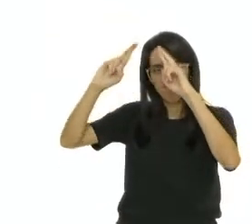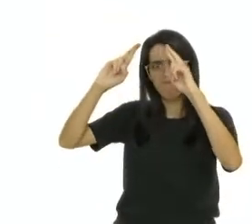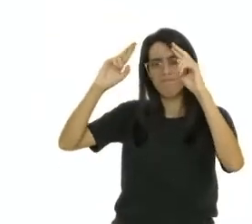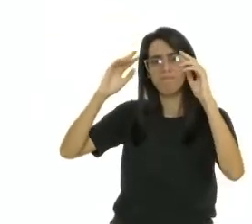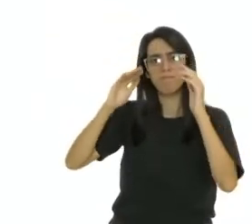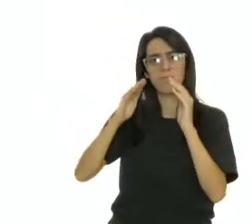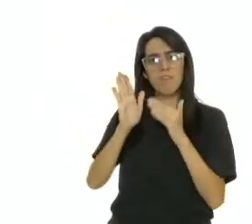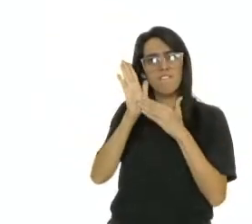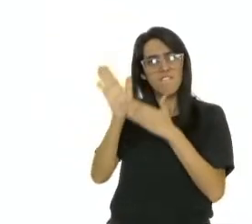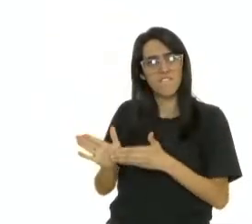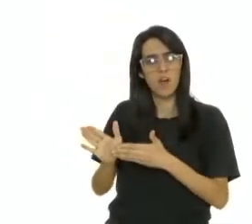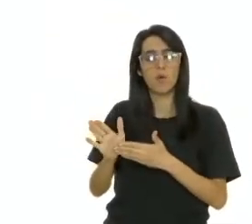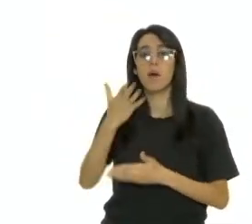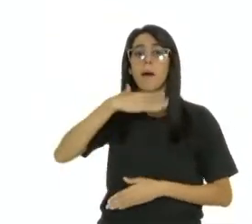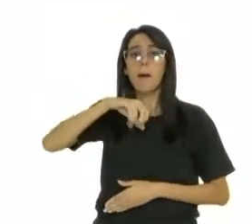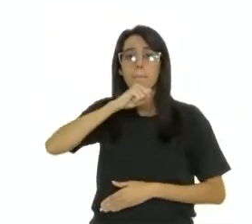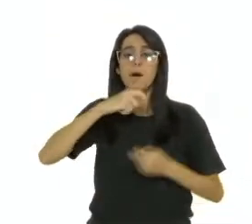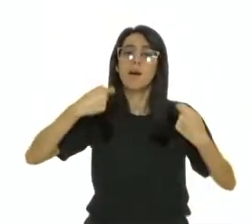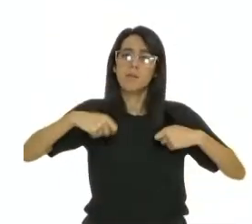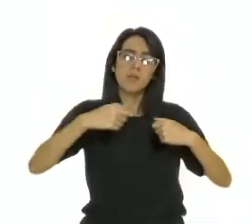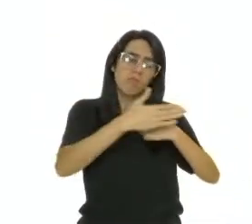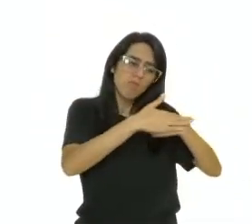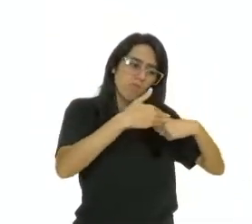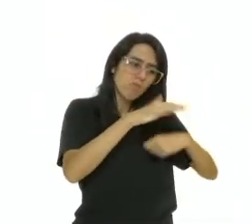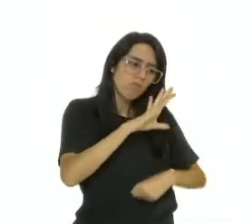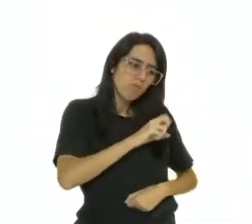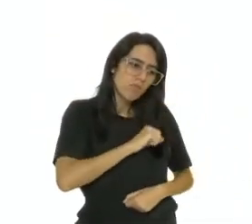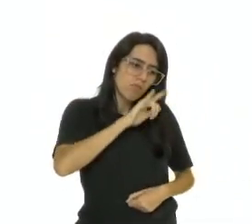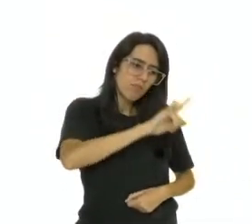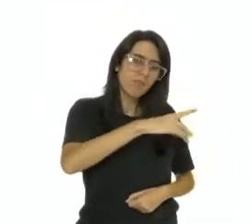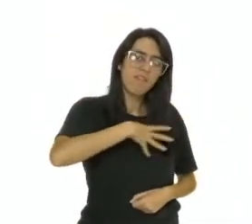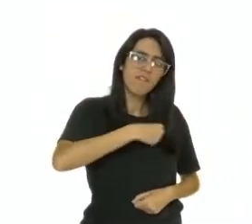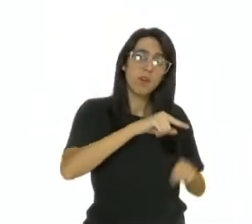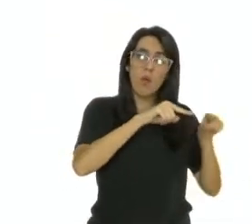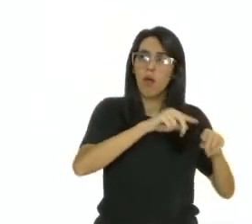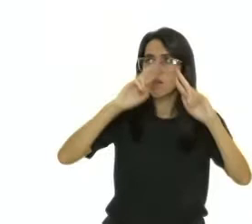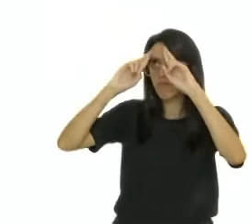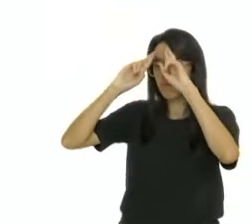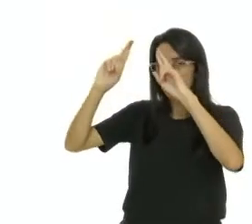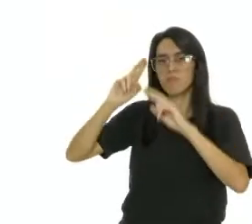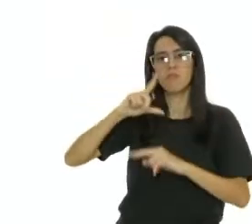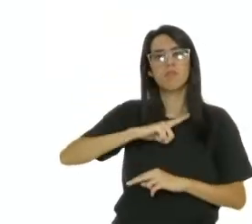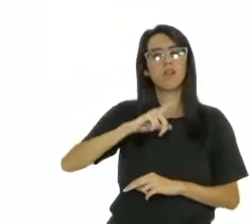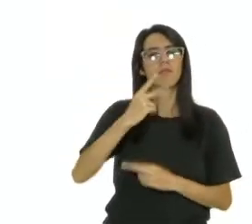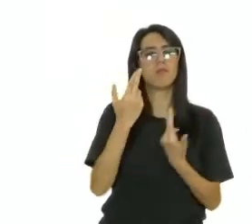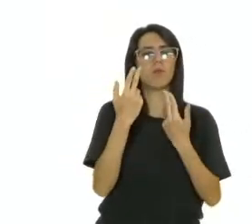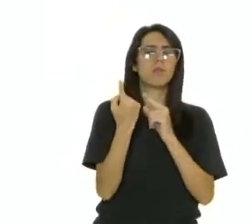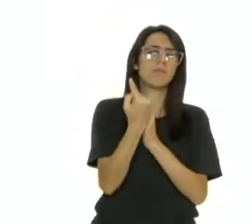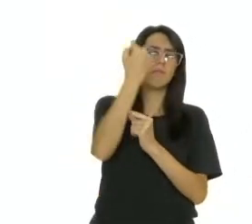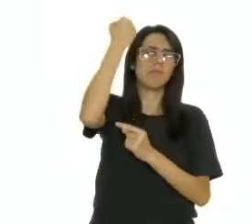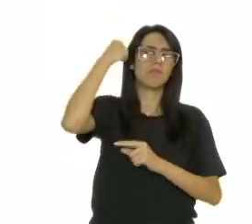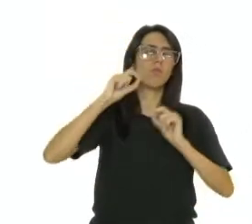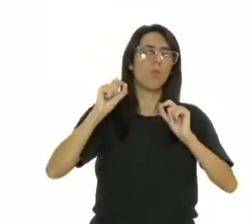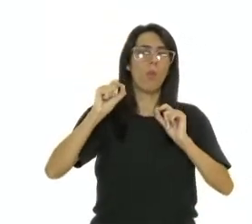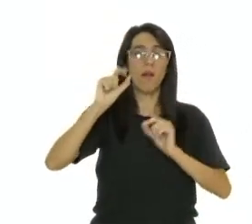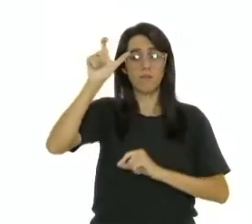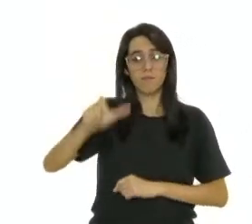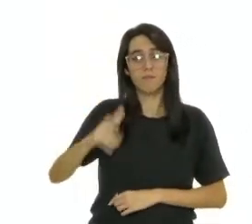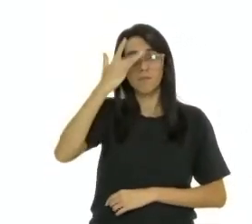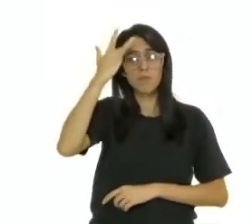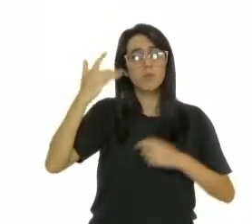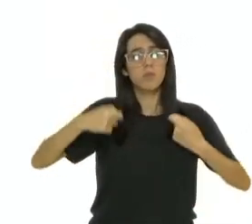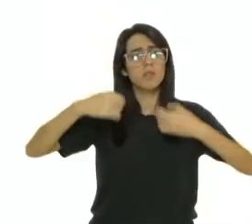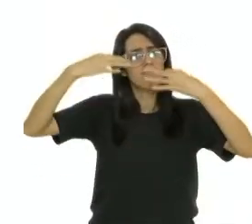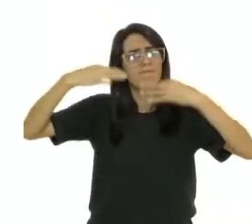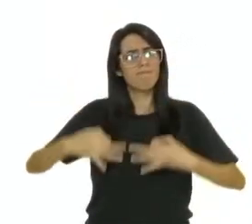amoroso e o filho respeitoso. A ideia também ligada ao culto aos antepassados, que o homem deve ser justo com a sua mulher